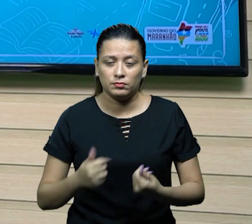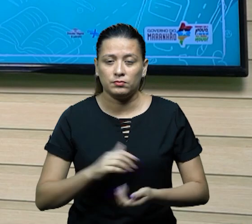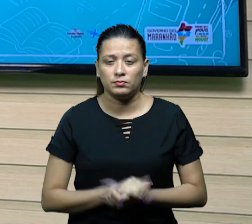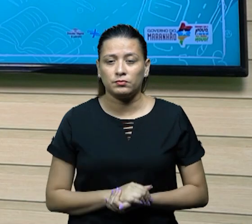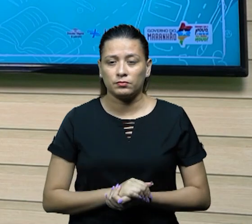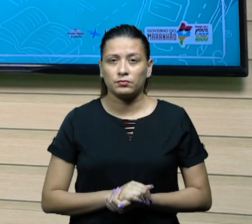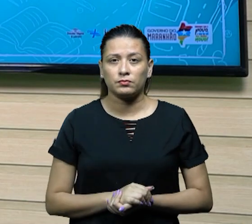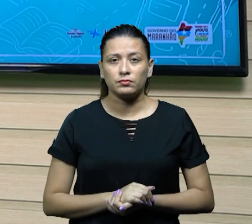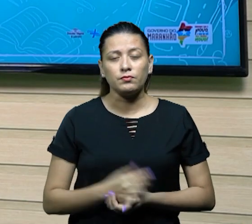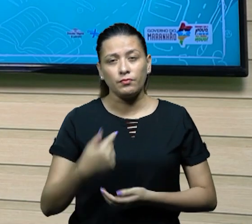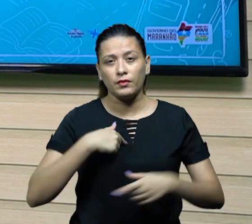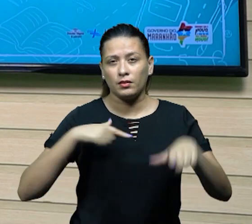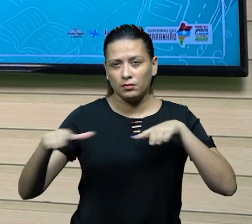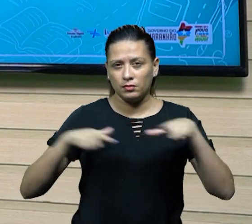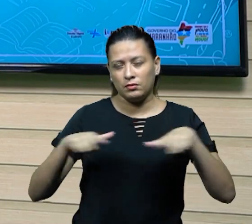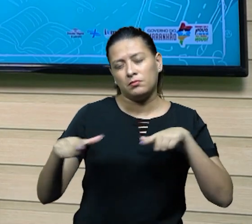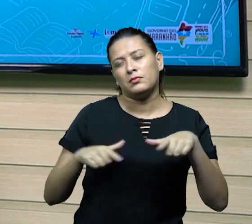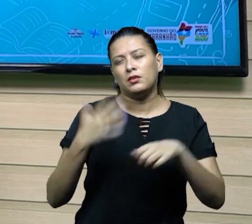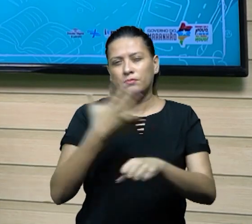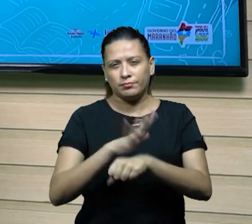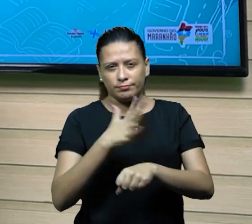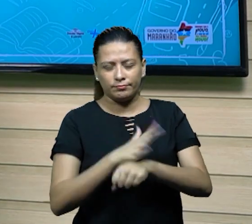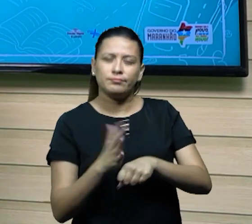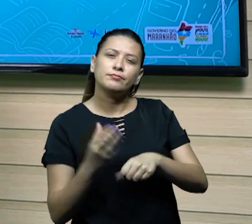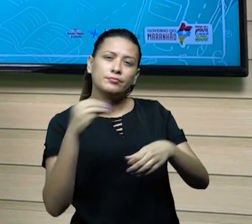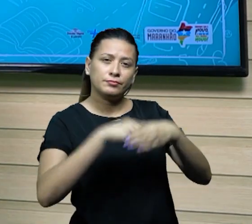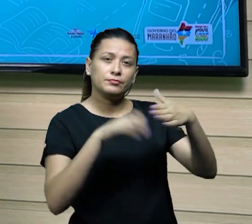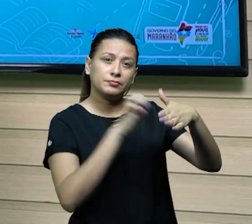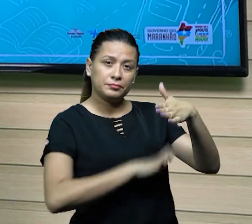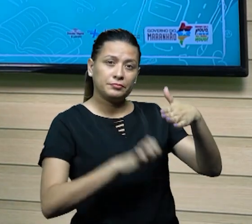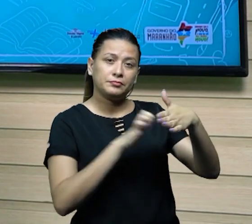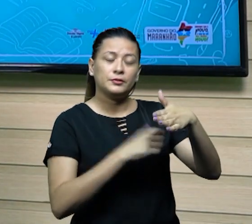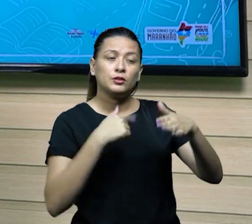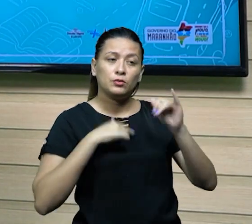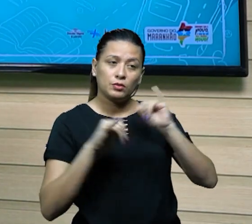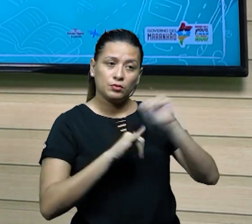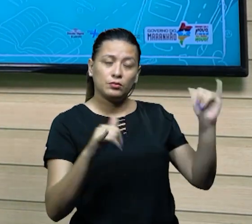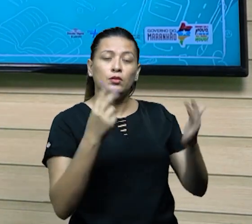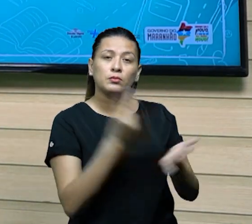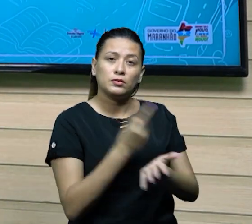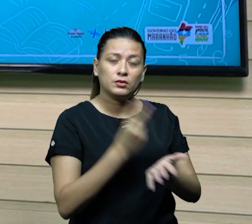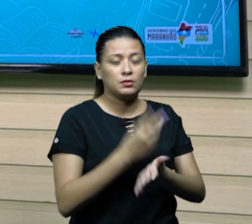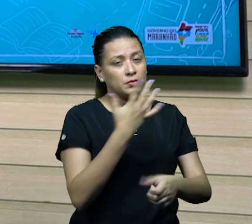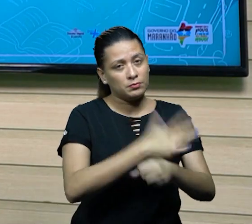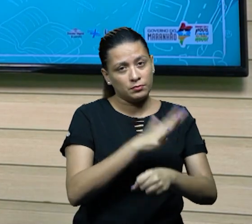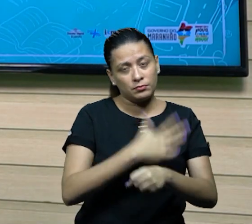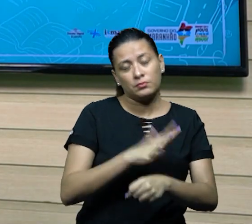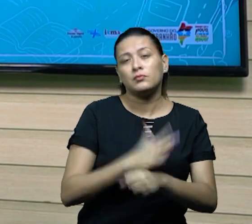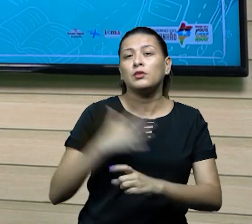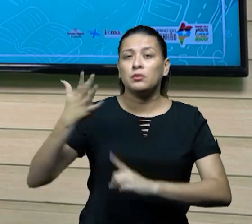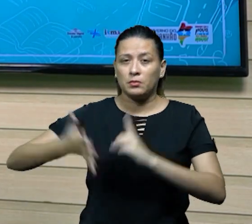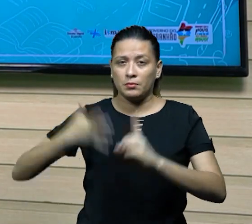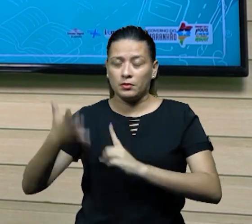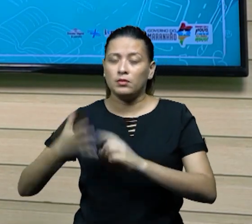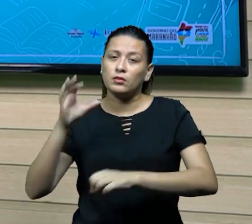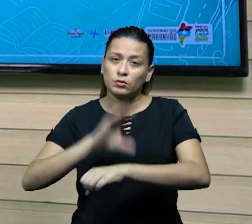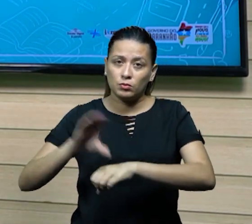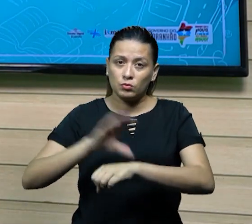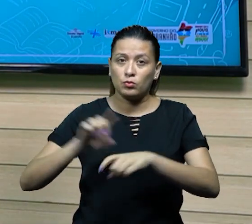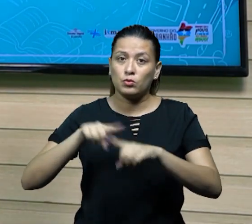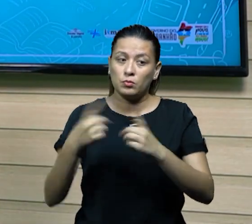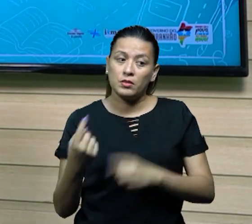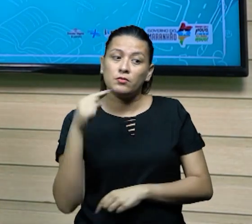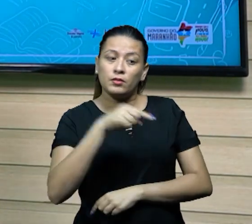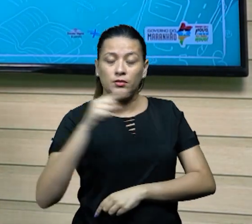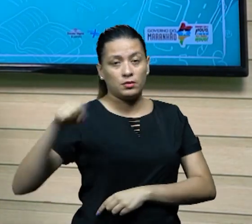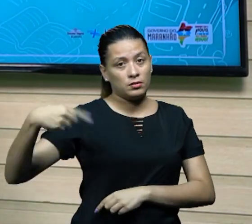qualificação. Eu trabalho muito com treinamento nas empresas, deixo isso muito claro para o gestor. Eu treino, eu ministro uma palestra, eu ministro um curso,